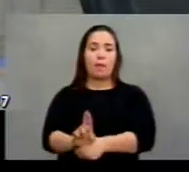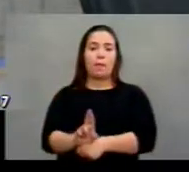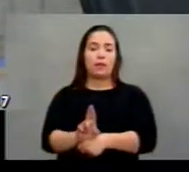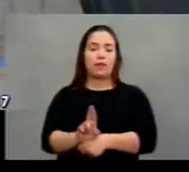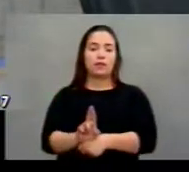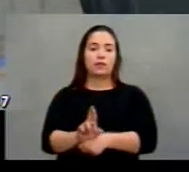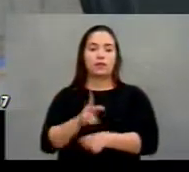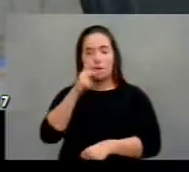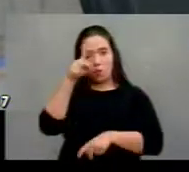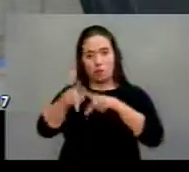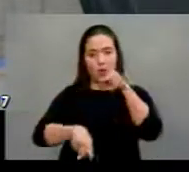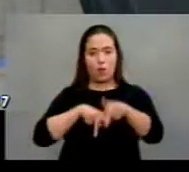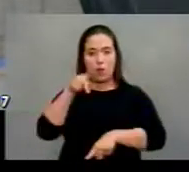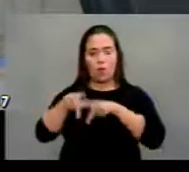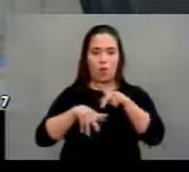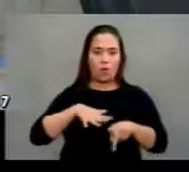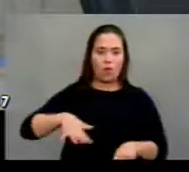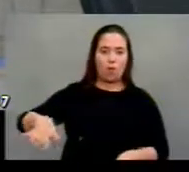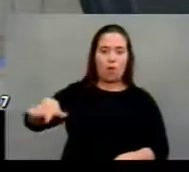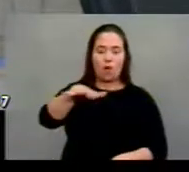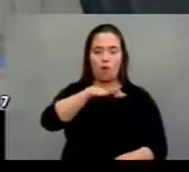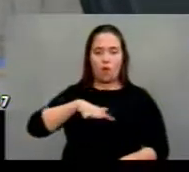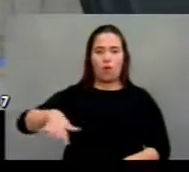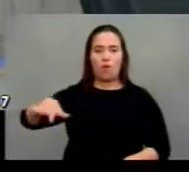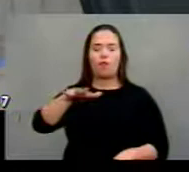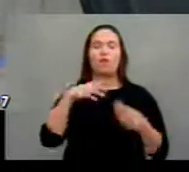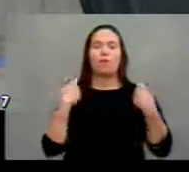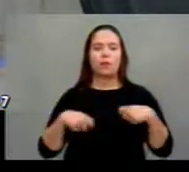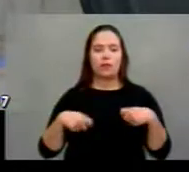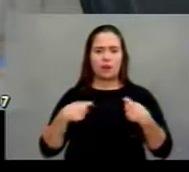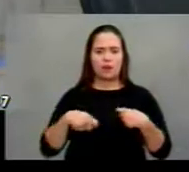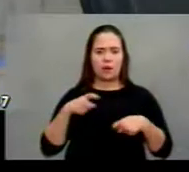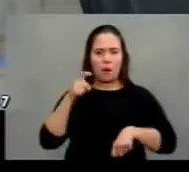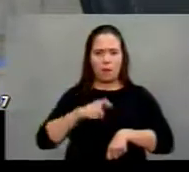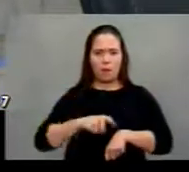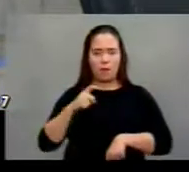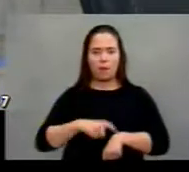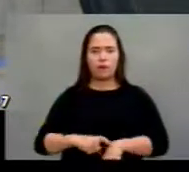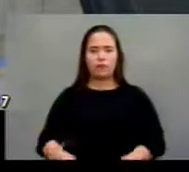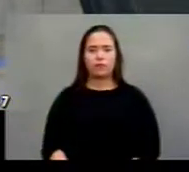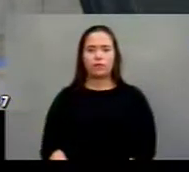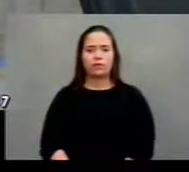o povo. Eu não entendo o que é representar o povo no momento de...